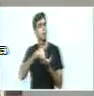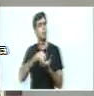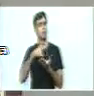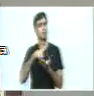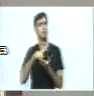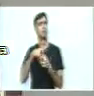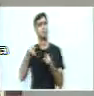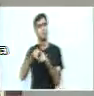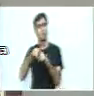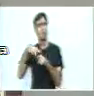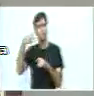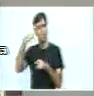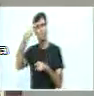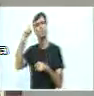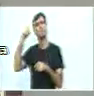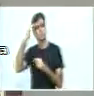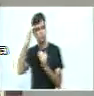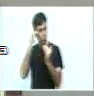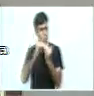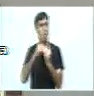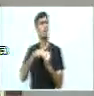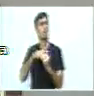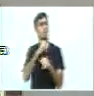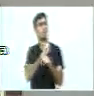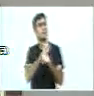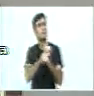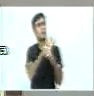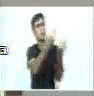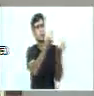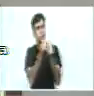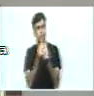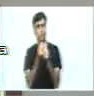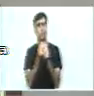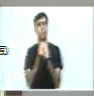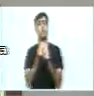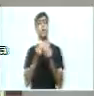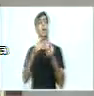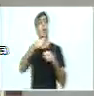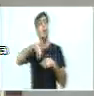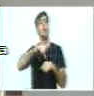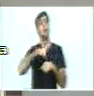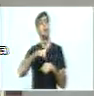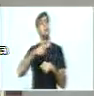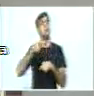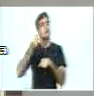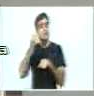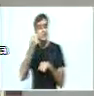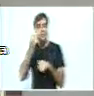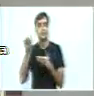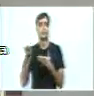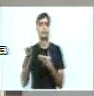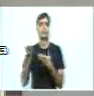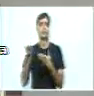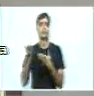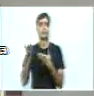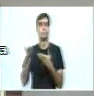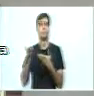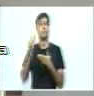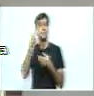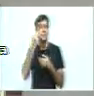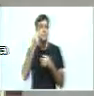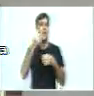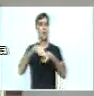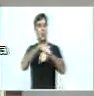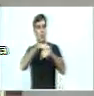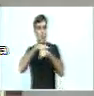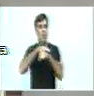Demais vereadores, eu tenho certeza, que estão na espera, no aguardo de documentação, e nós estamos procurando esse diálogo com o